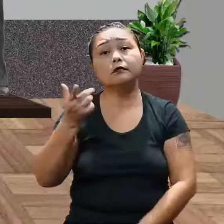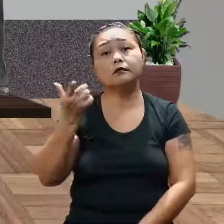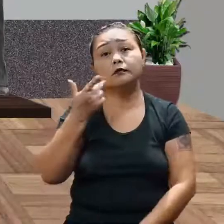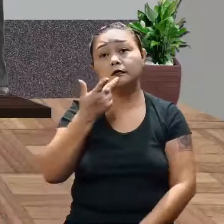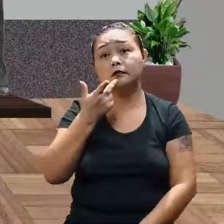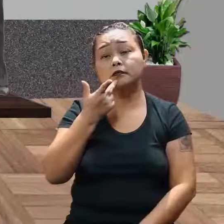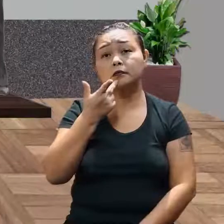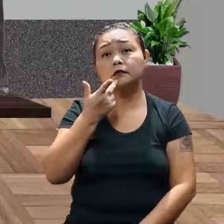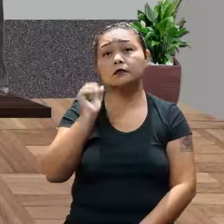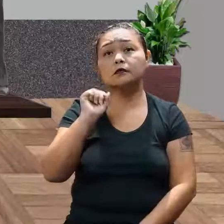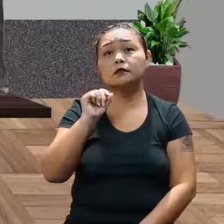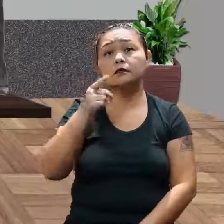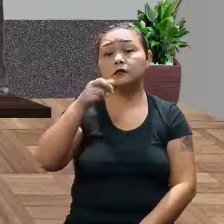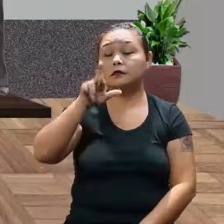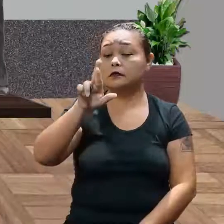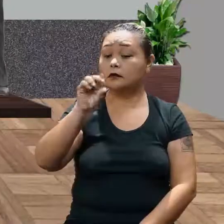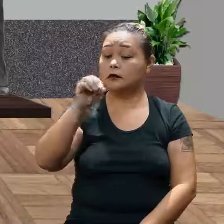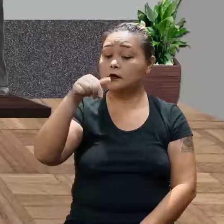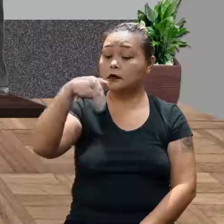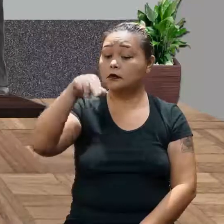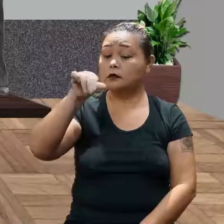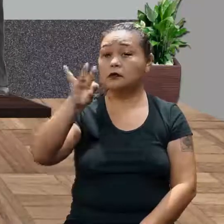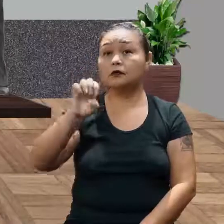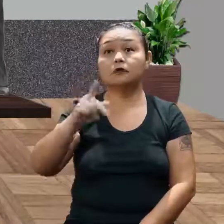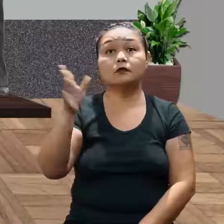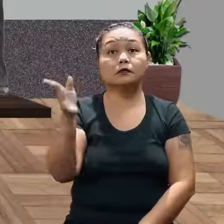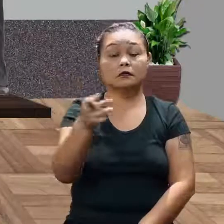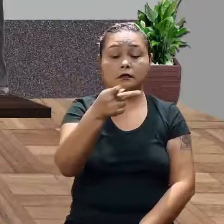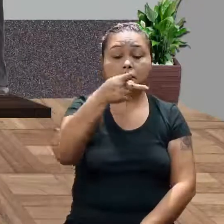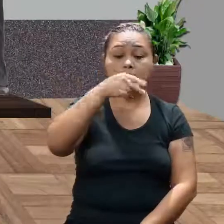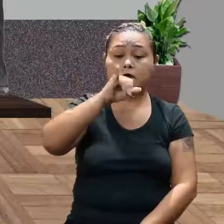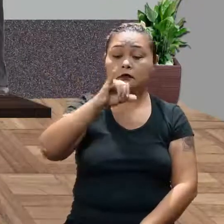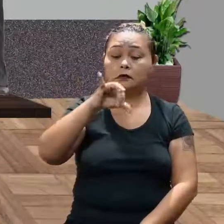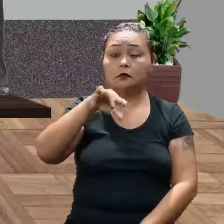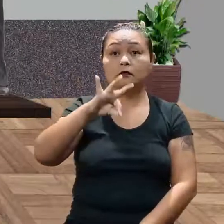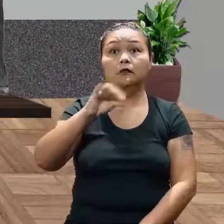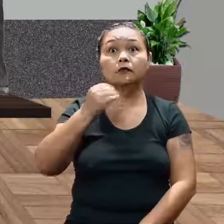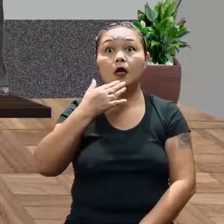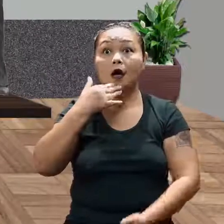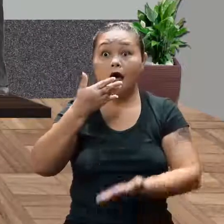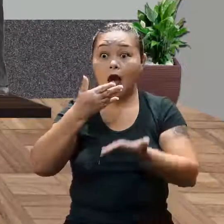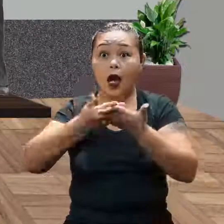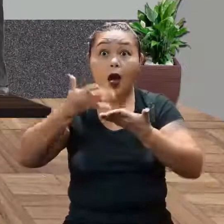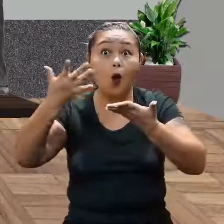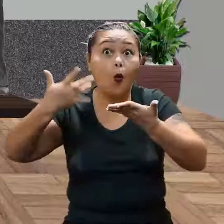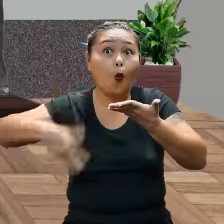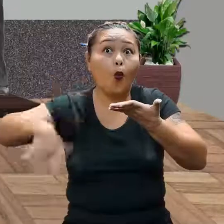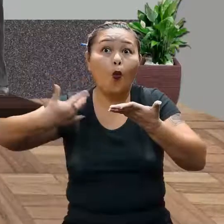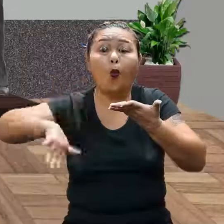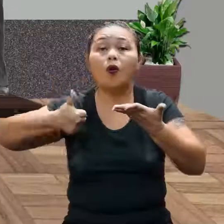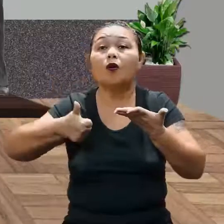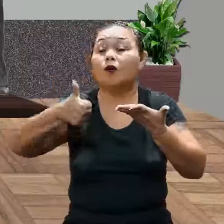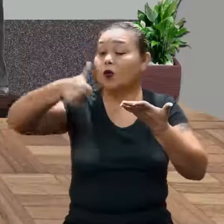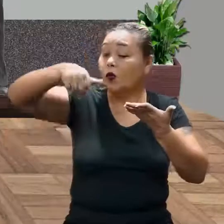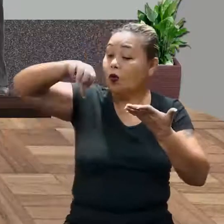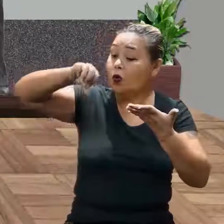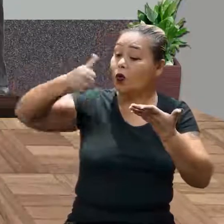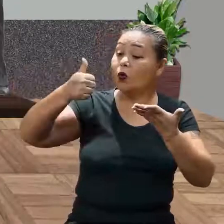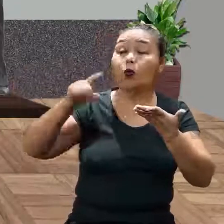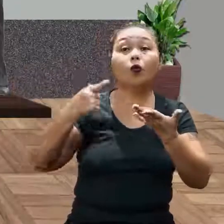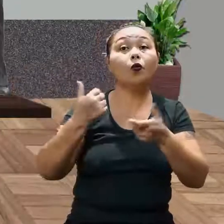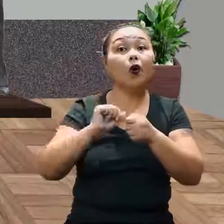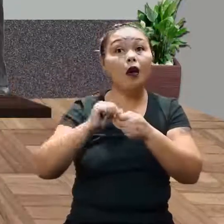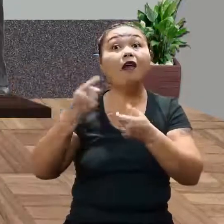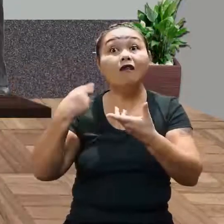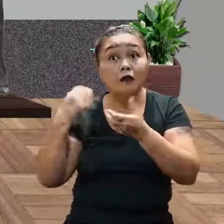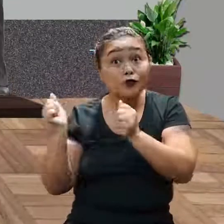nós falarmos um pouco sobre Roquete Pinto. Roquete Pinto, ele se encanta, e em 1912 ele vem participar da Comissão Rondon.